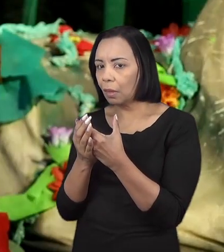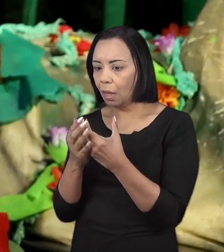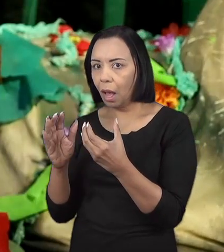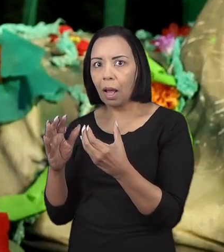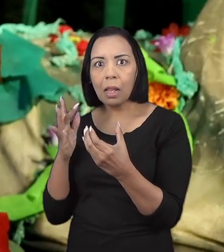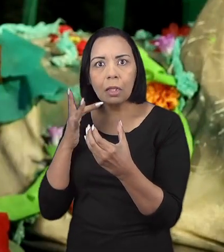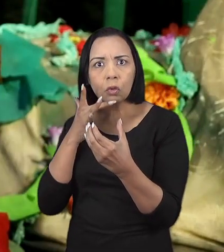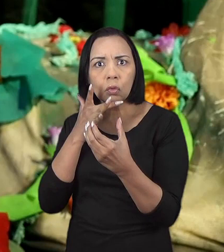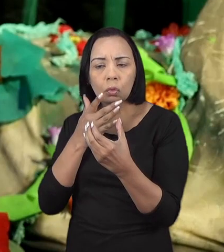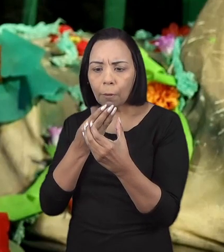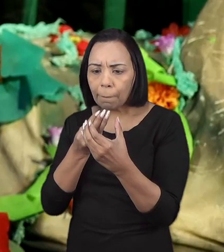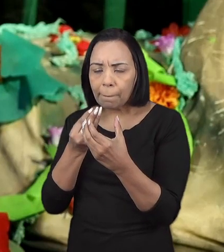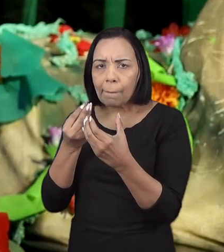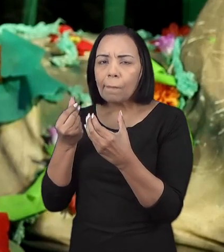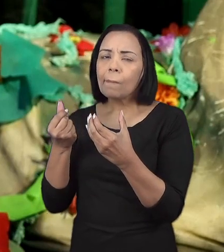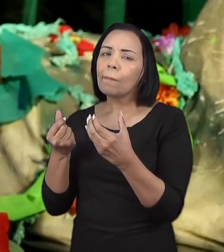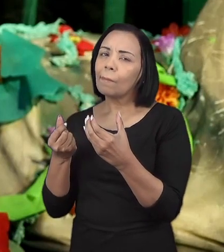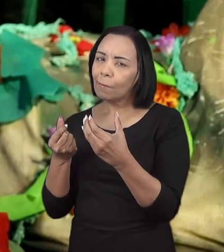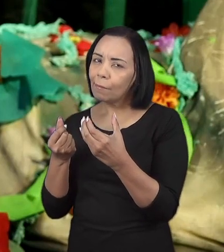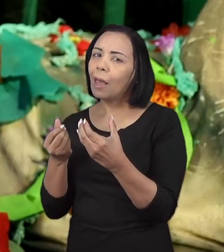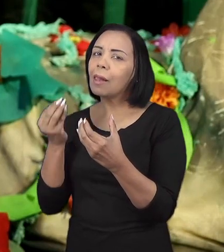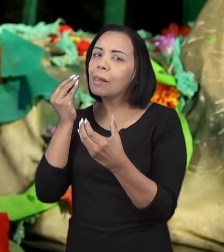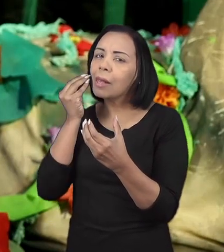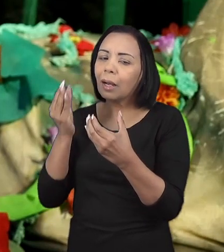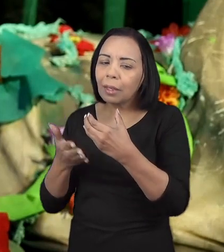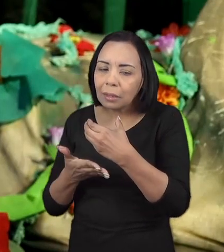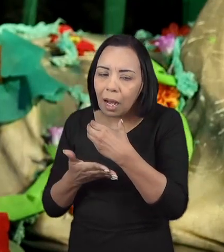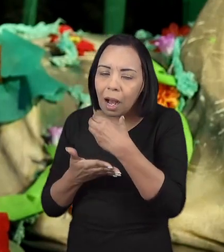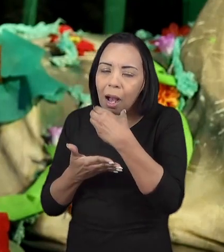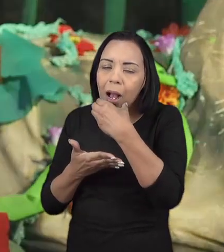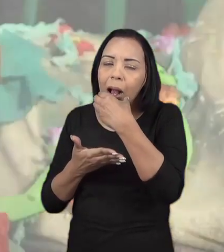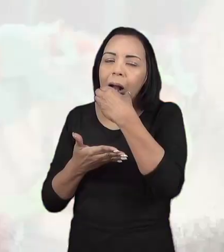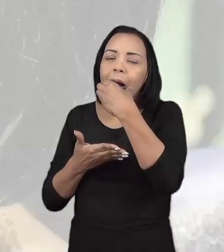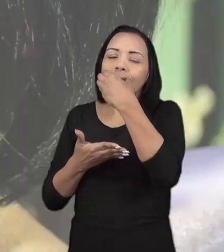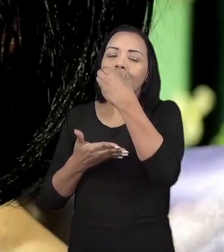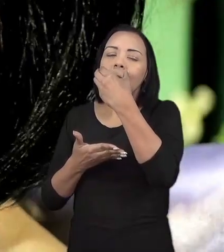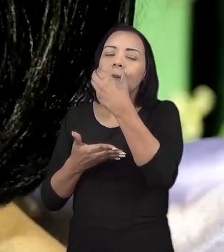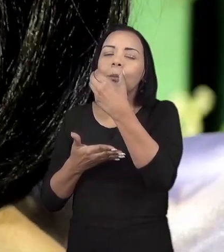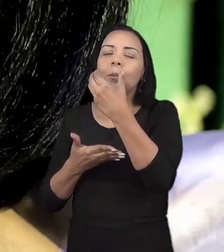A maçã parecia tão apetitosa que Branca de Neve resolveu comê-la.